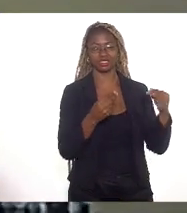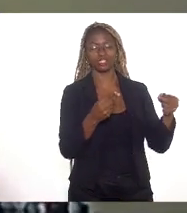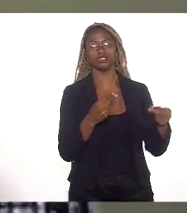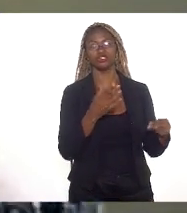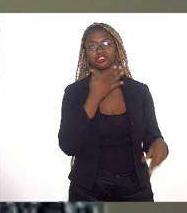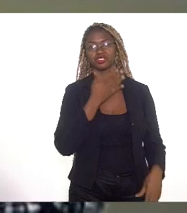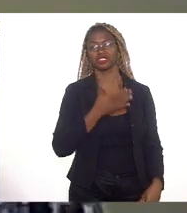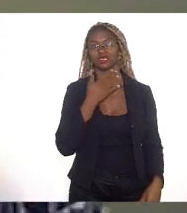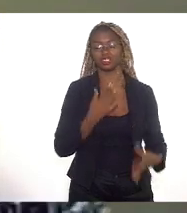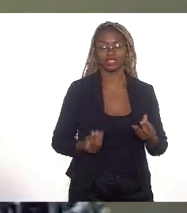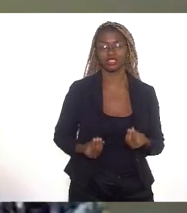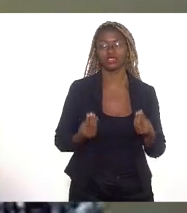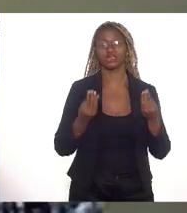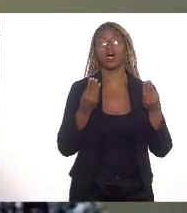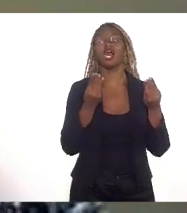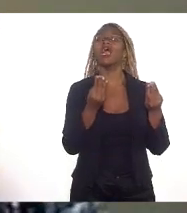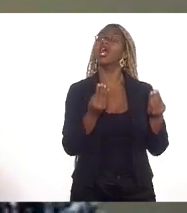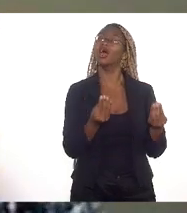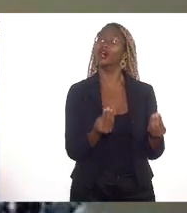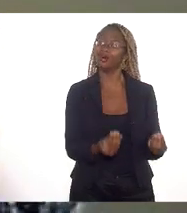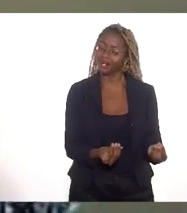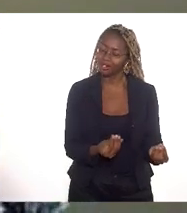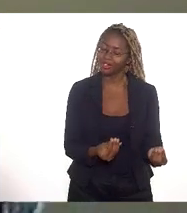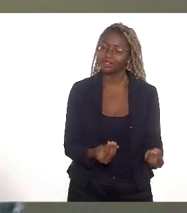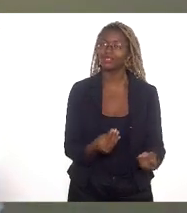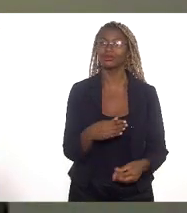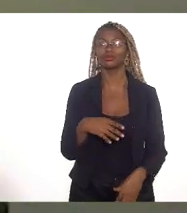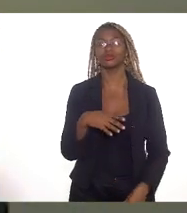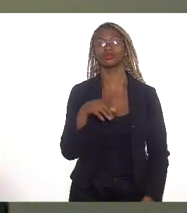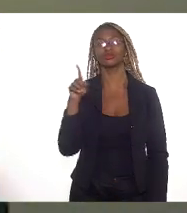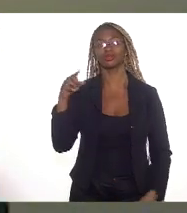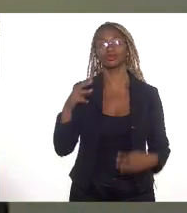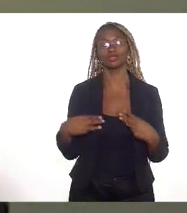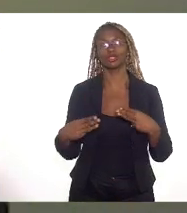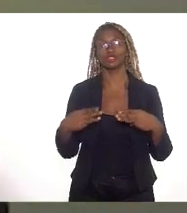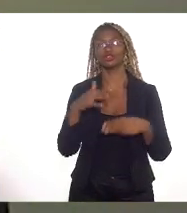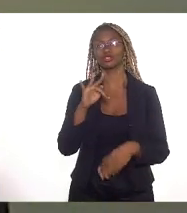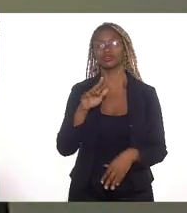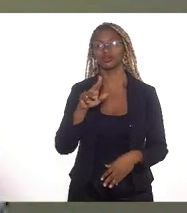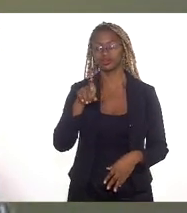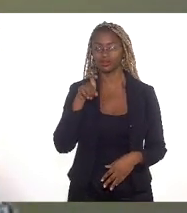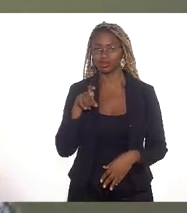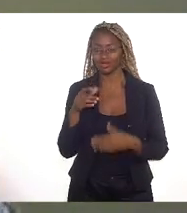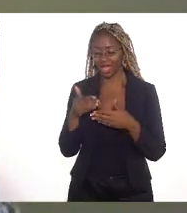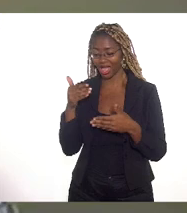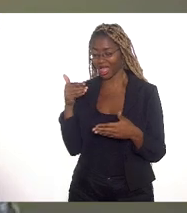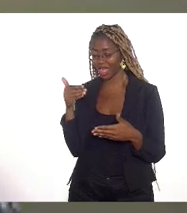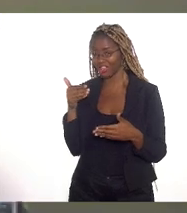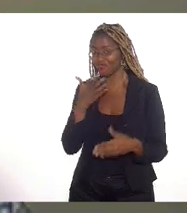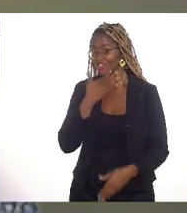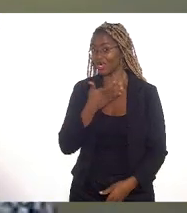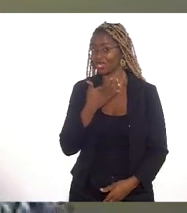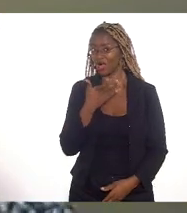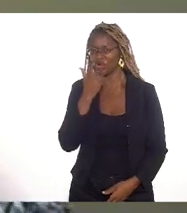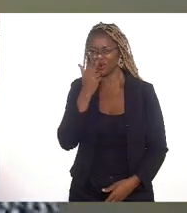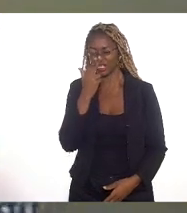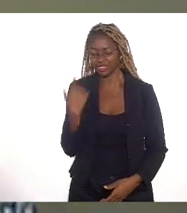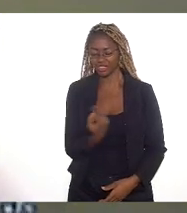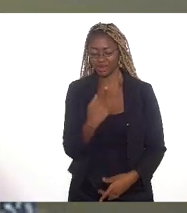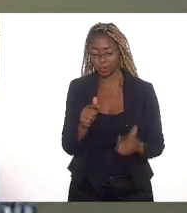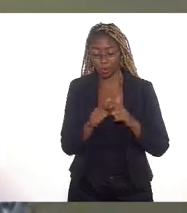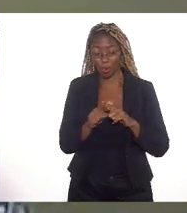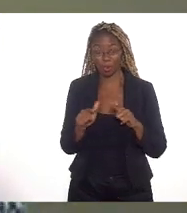ministro Fux na véspera do Natal, o fato é que nós estamos no limbo. Então, me